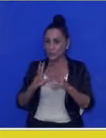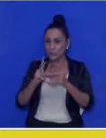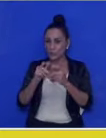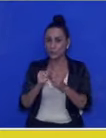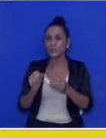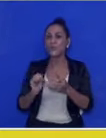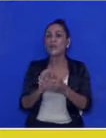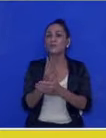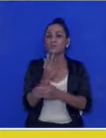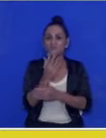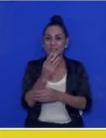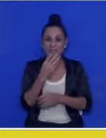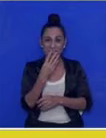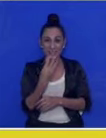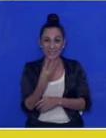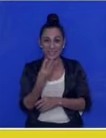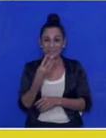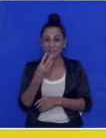de Sorte, concurso